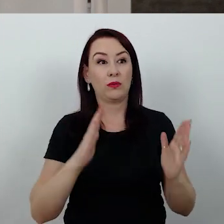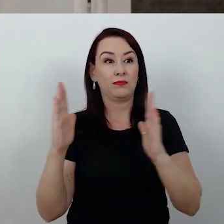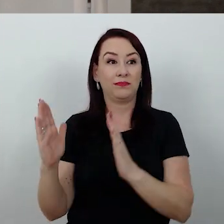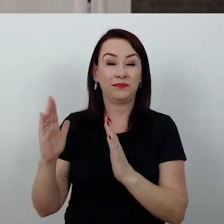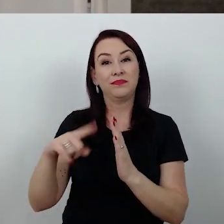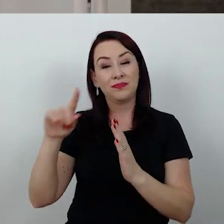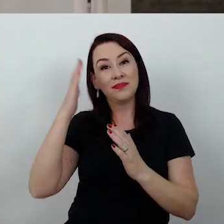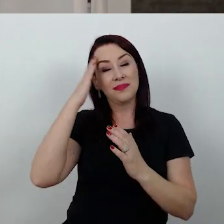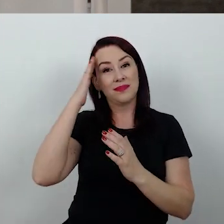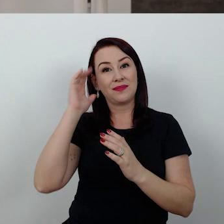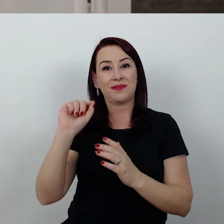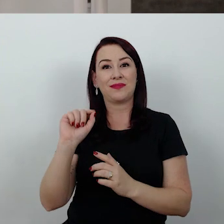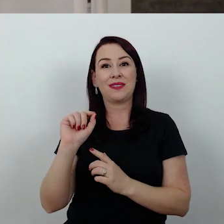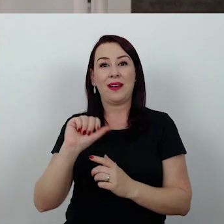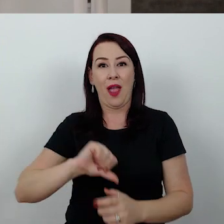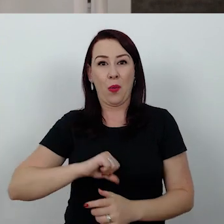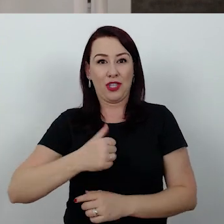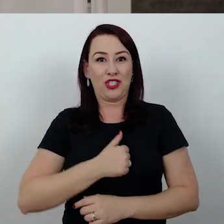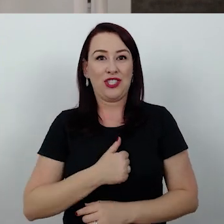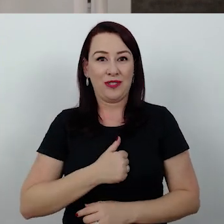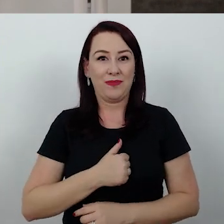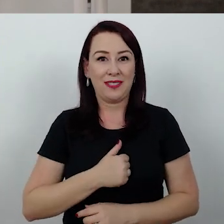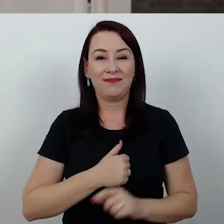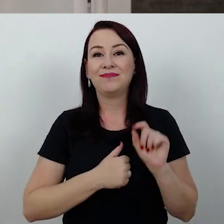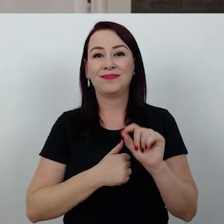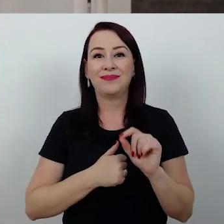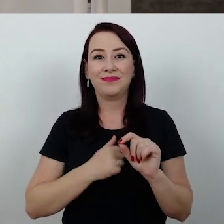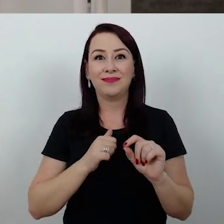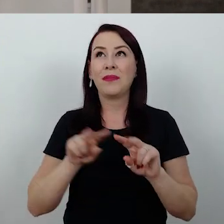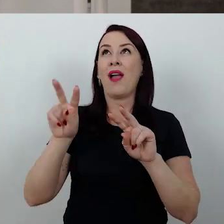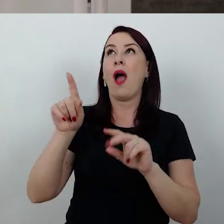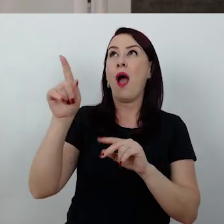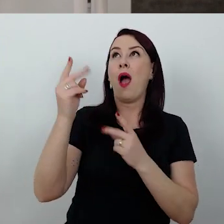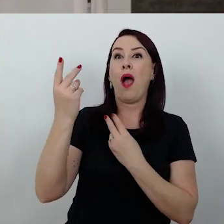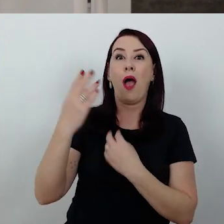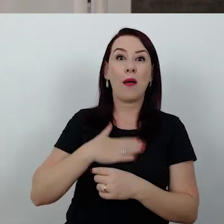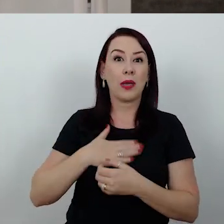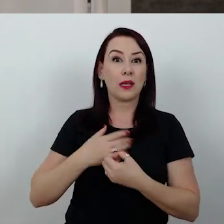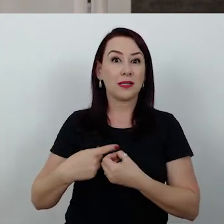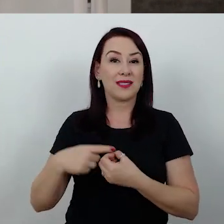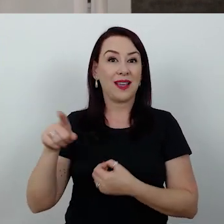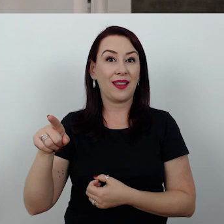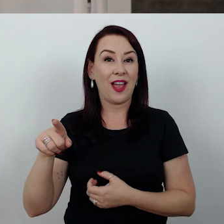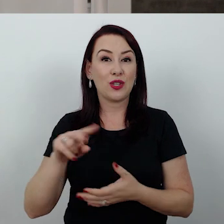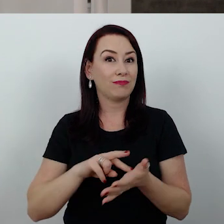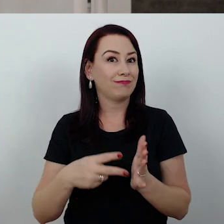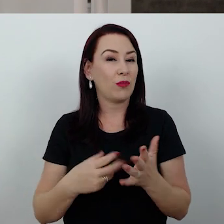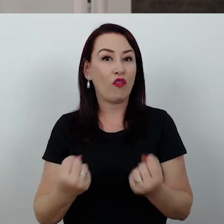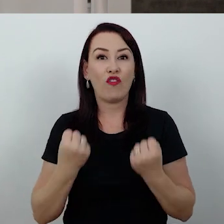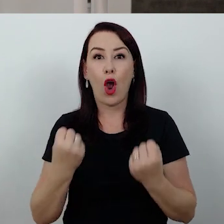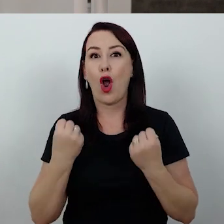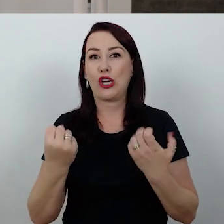nunca pode ser deixado de lado. Quer dizer, quando a gente fala em autoestima, quando a gente fala das pessoas se verem na tela, nós estamos falando de um